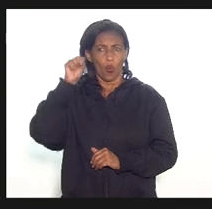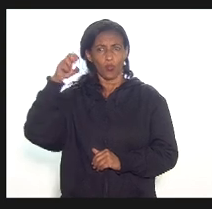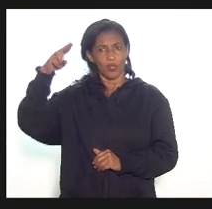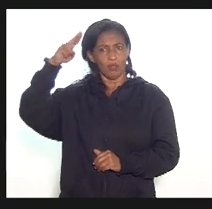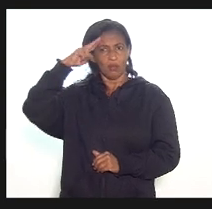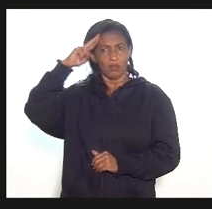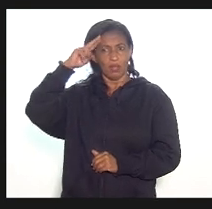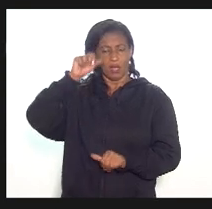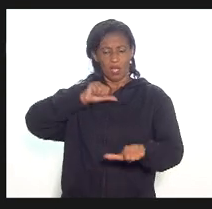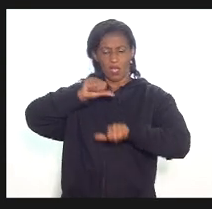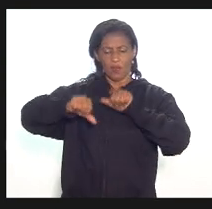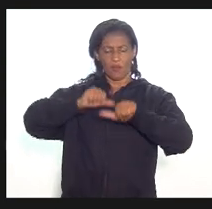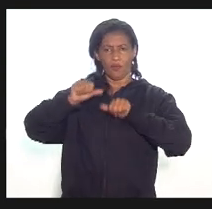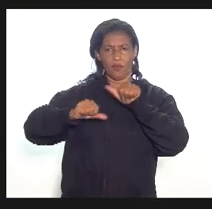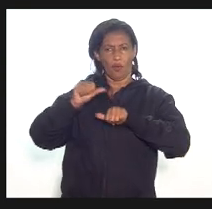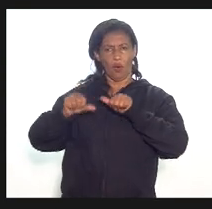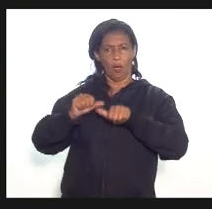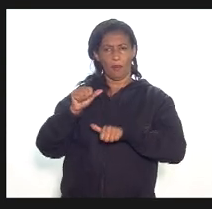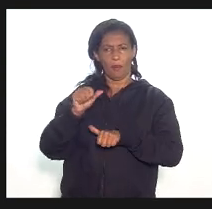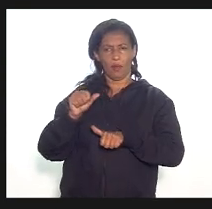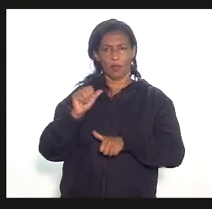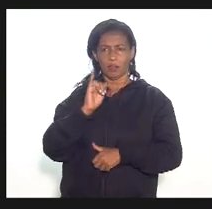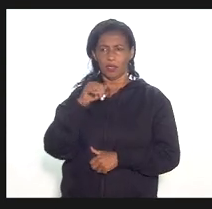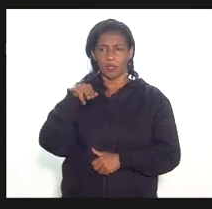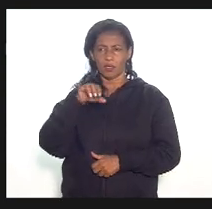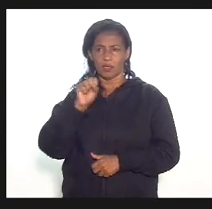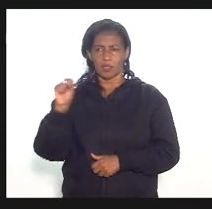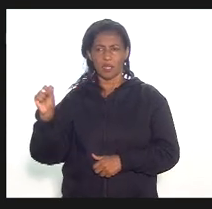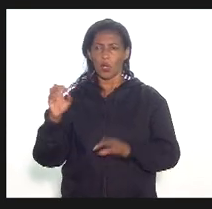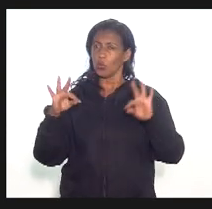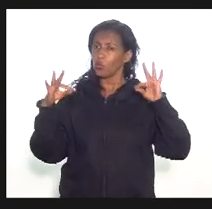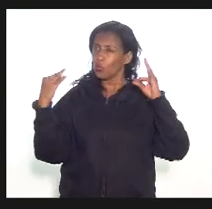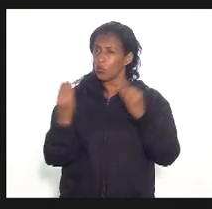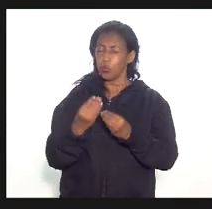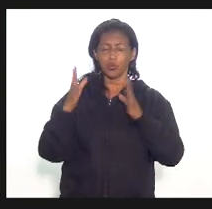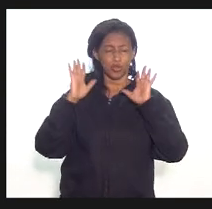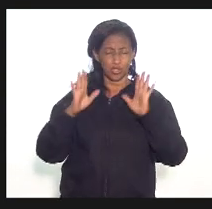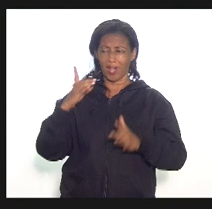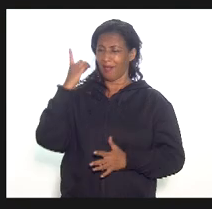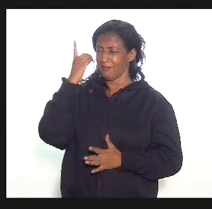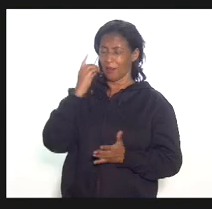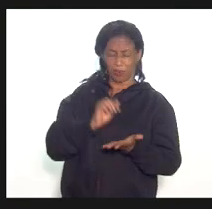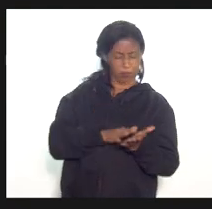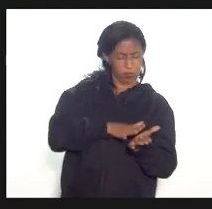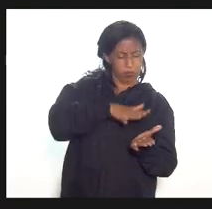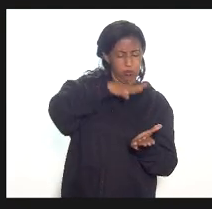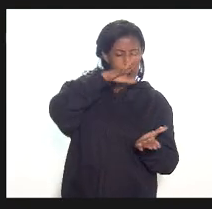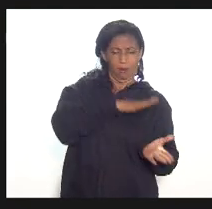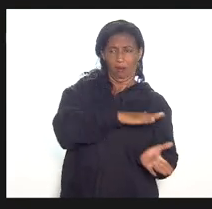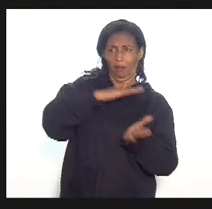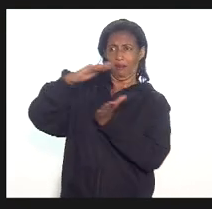reforma da previdência tudo isso já foi levado por mim e por outros deputados várias vezes